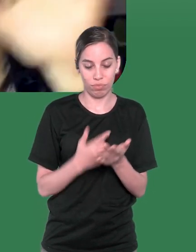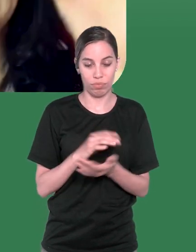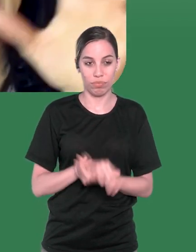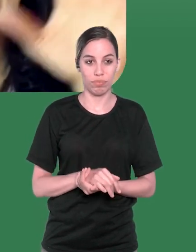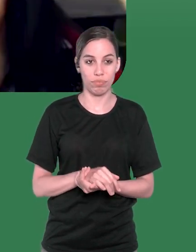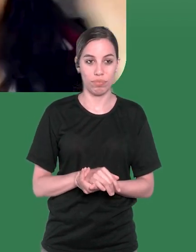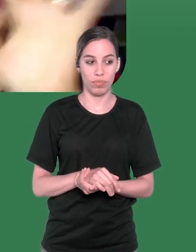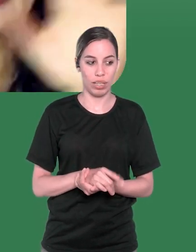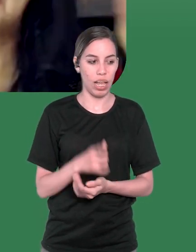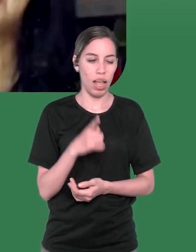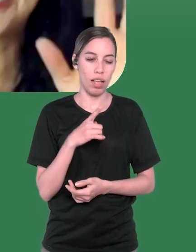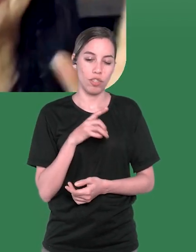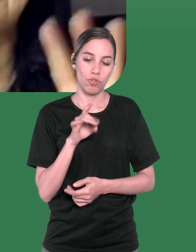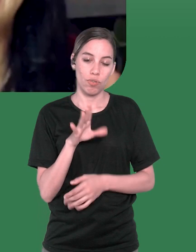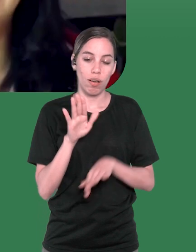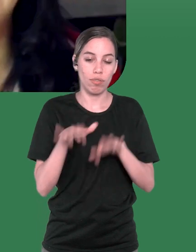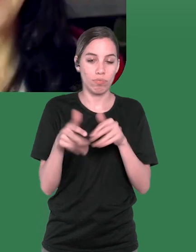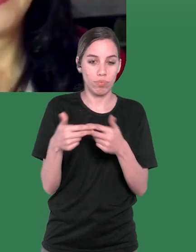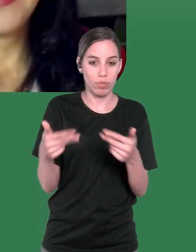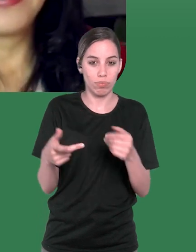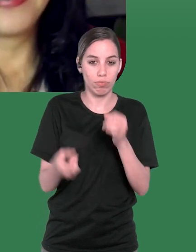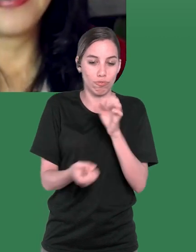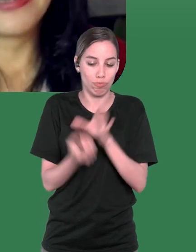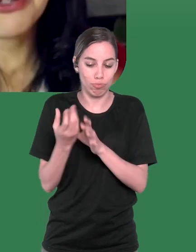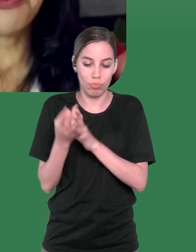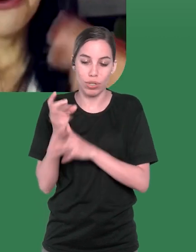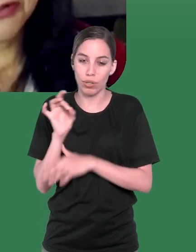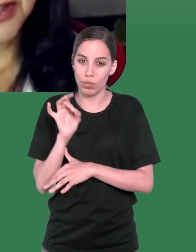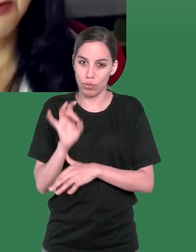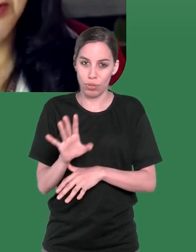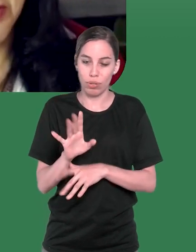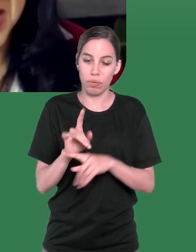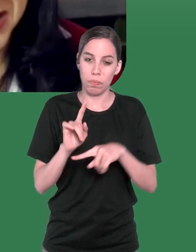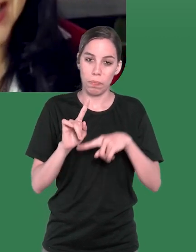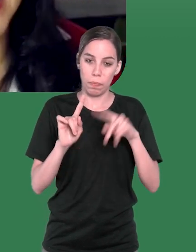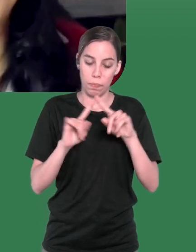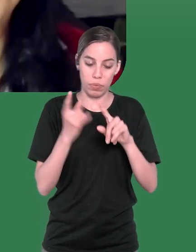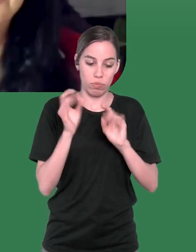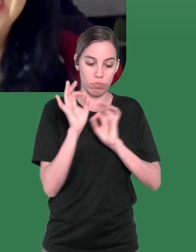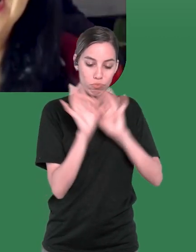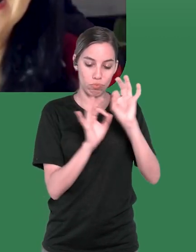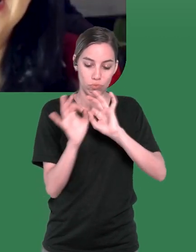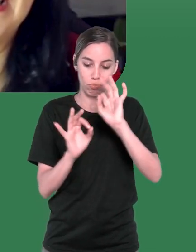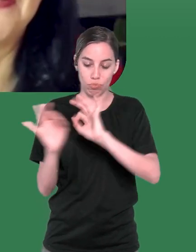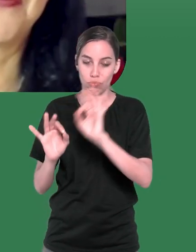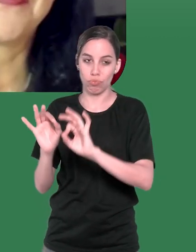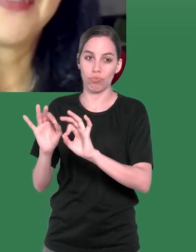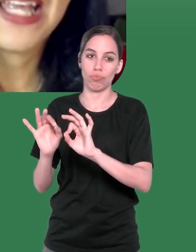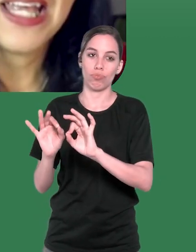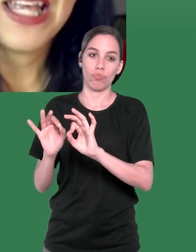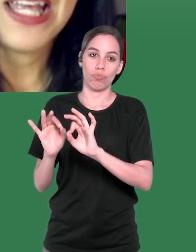É, que surgiram, mas aos poucos eu vou organizando, né,